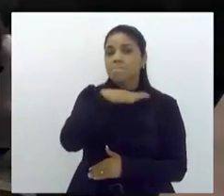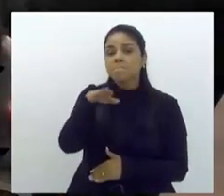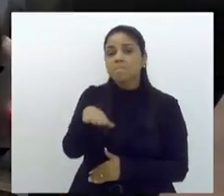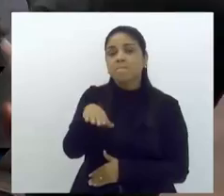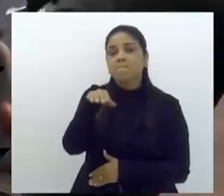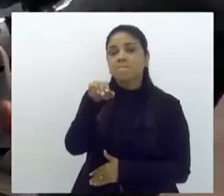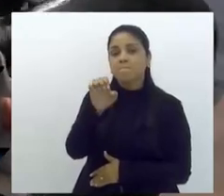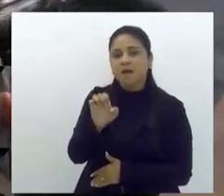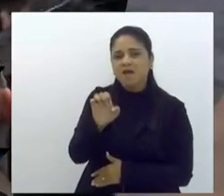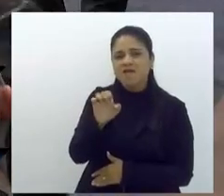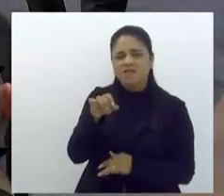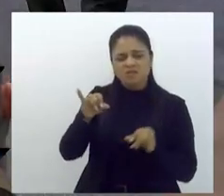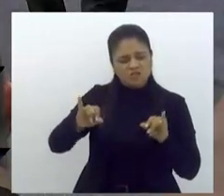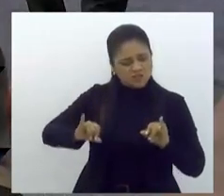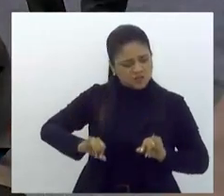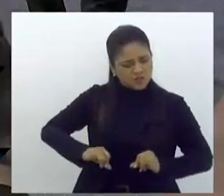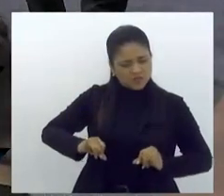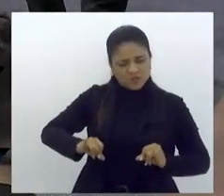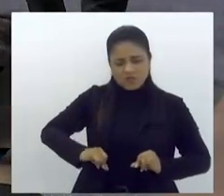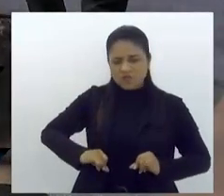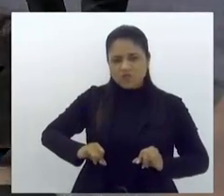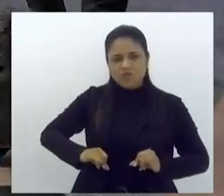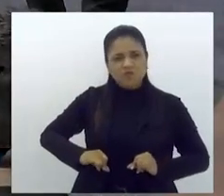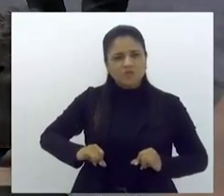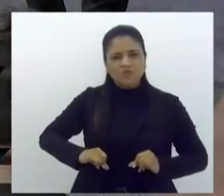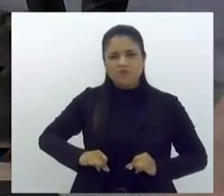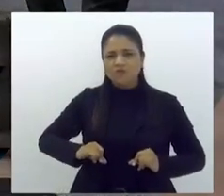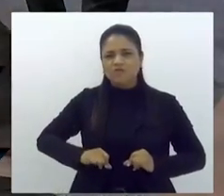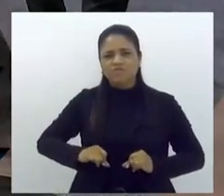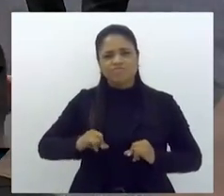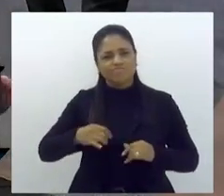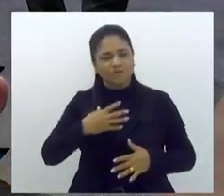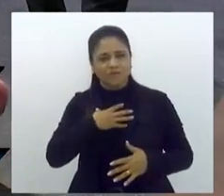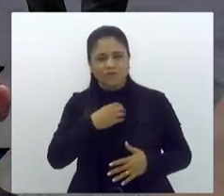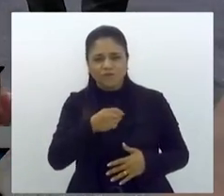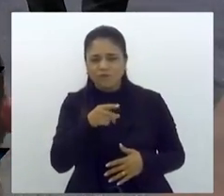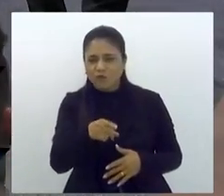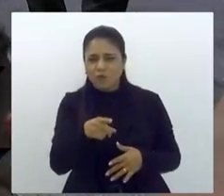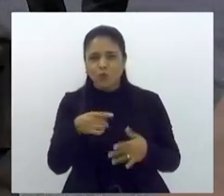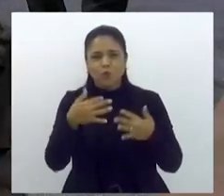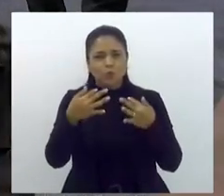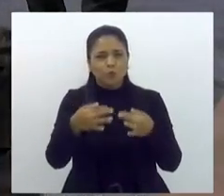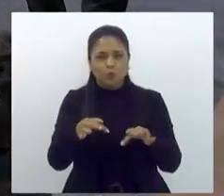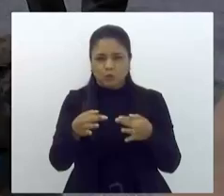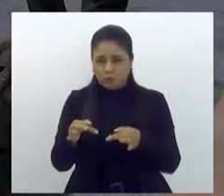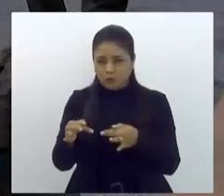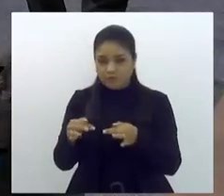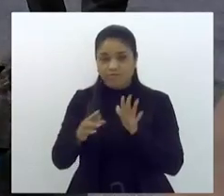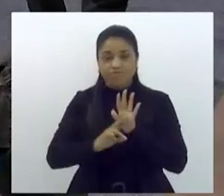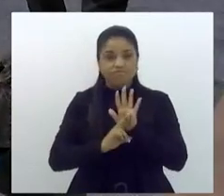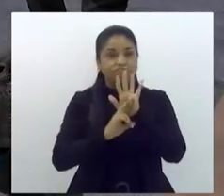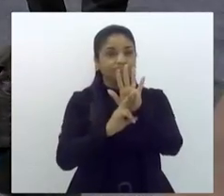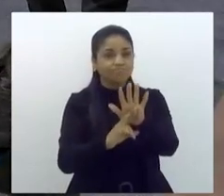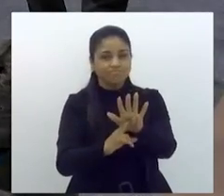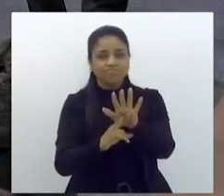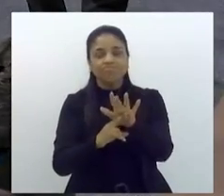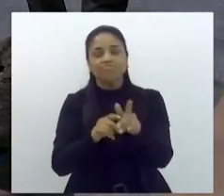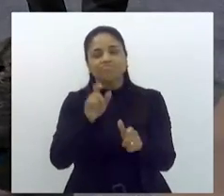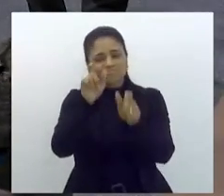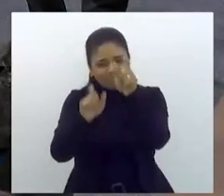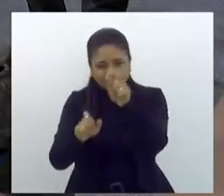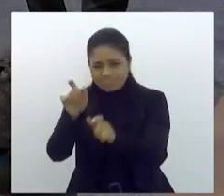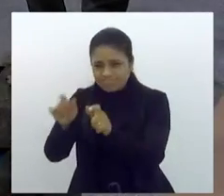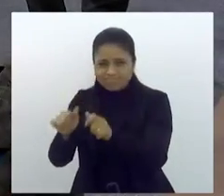sofreu as dores do seu filho e a todo dia Maria é apresentada nas dores das mulheres